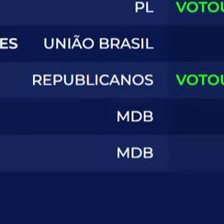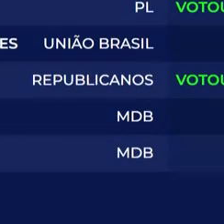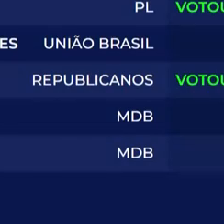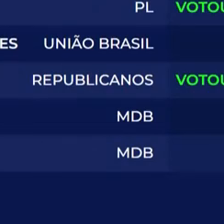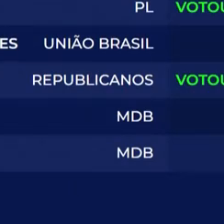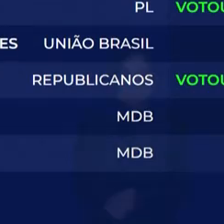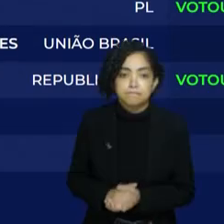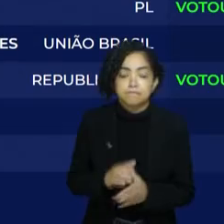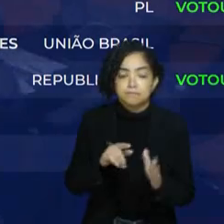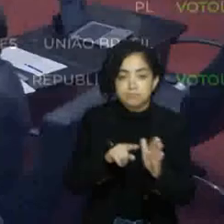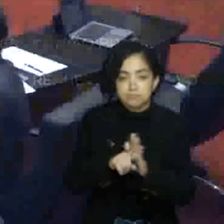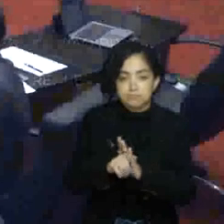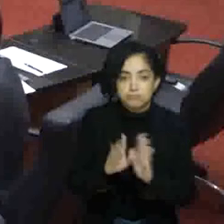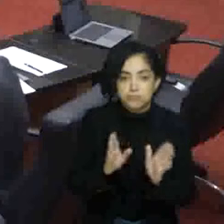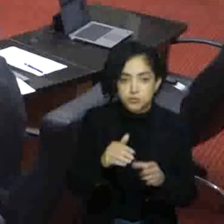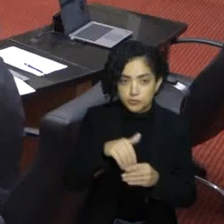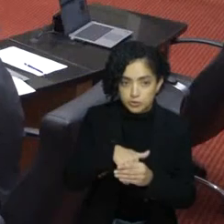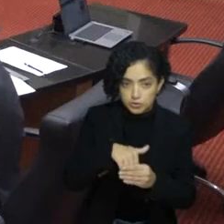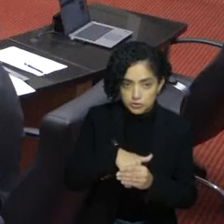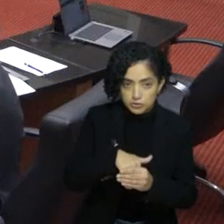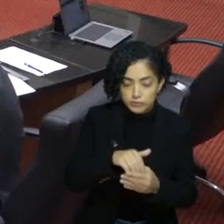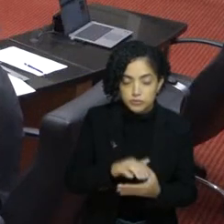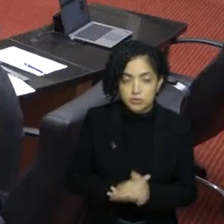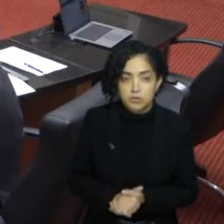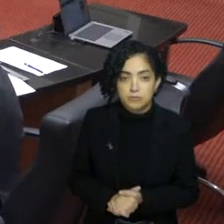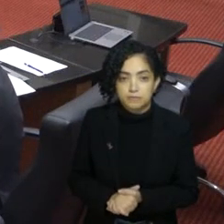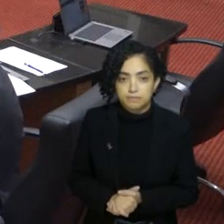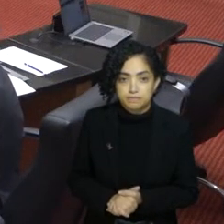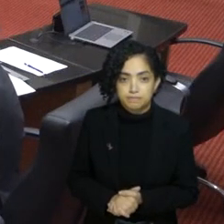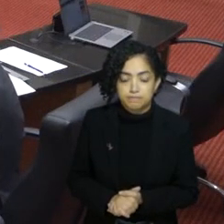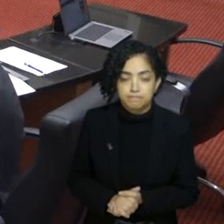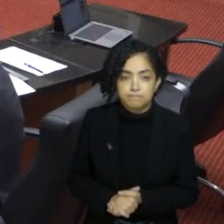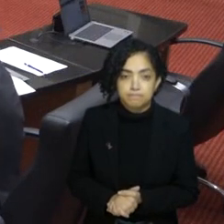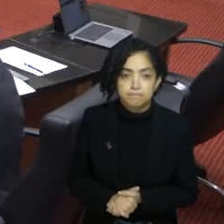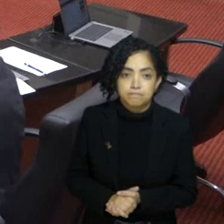Consulto, senhores deputados, se todos exercerem seu direito de voto.